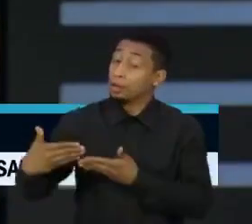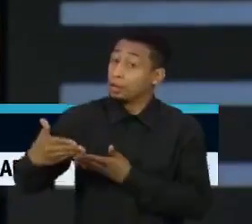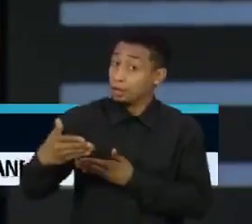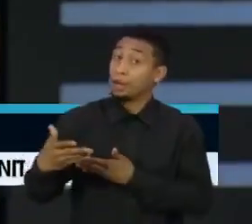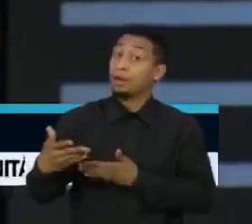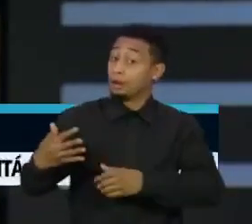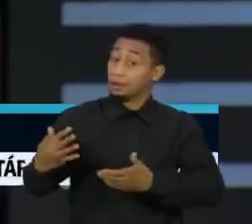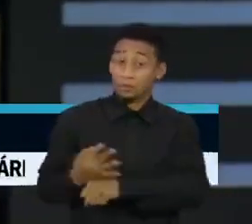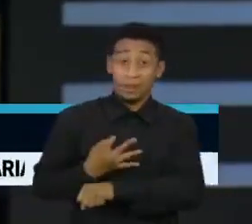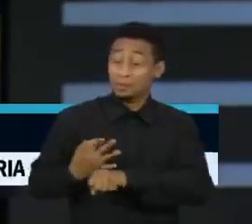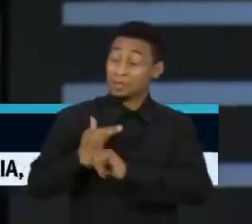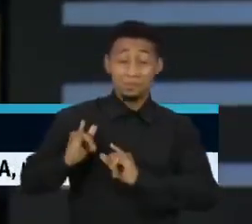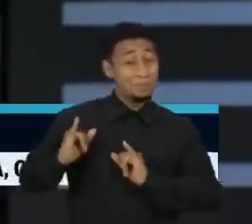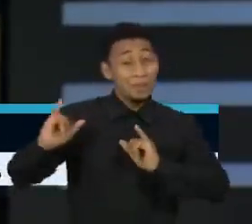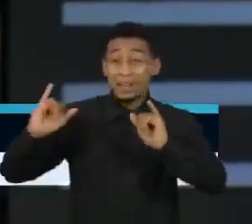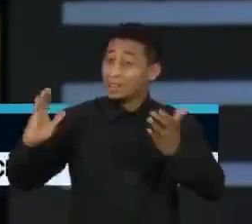e aí a reação vai ter que vir para um pico